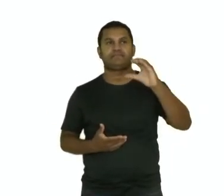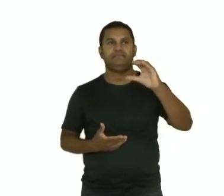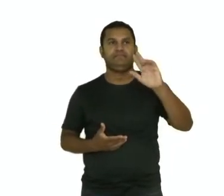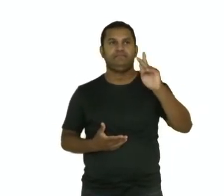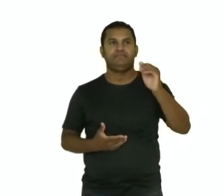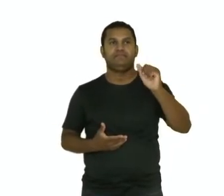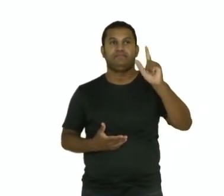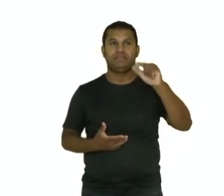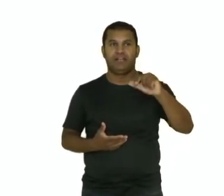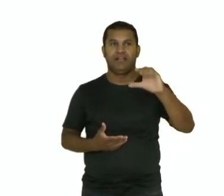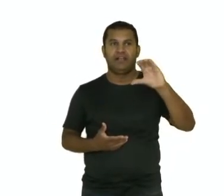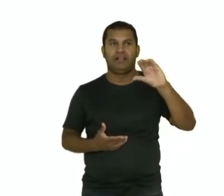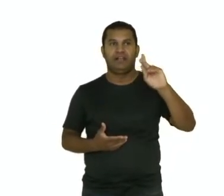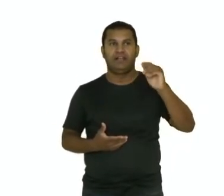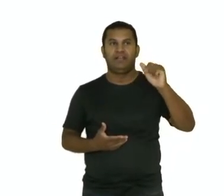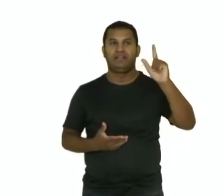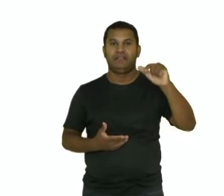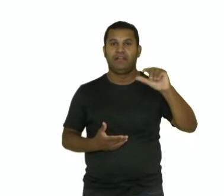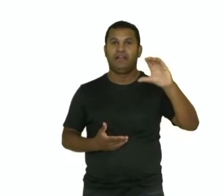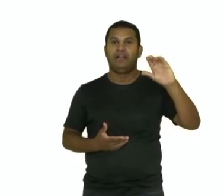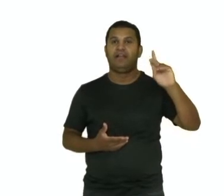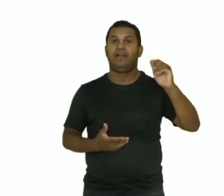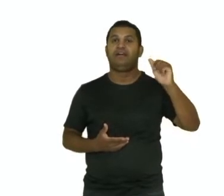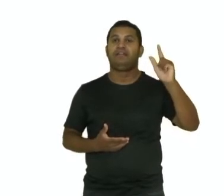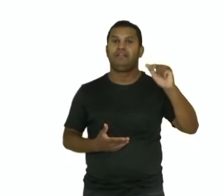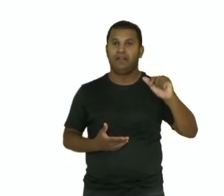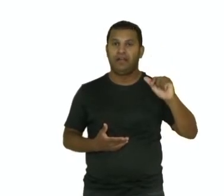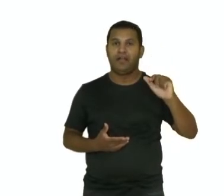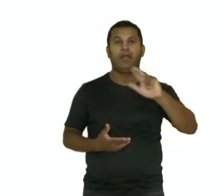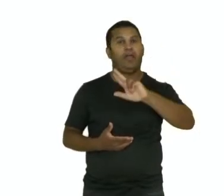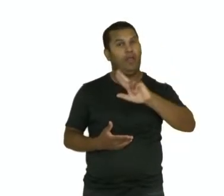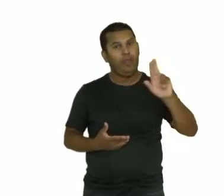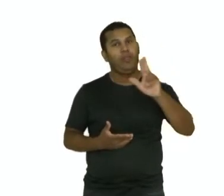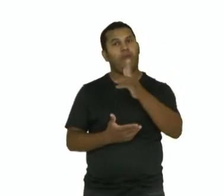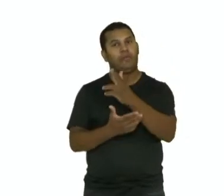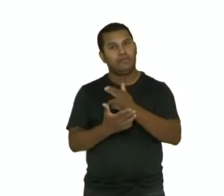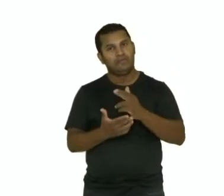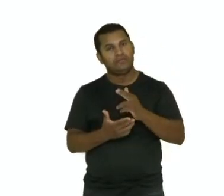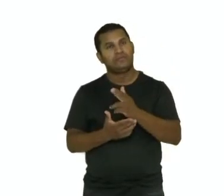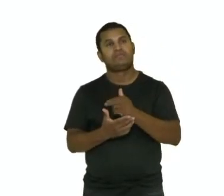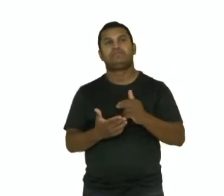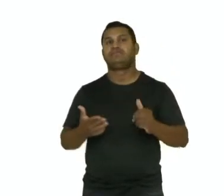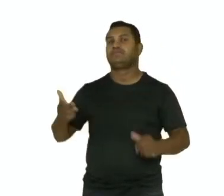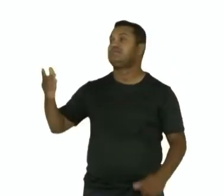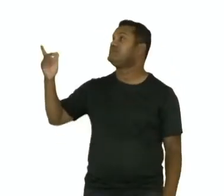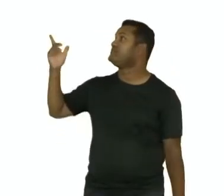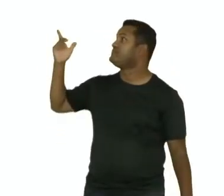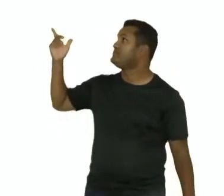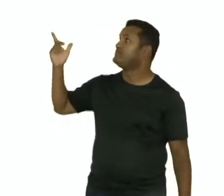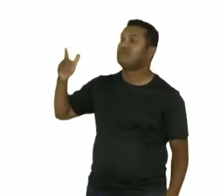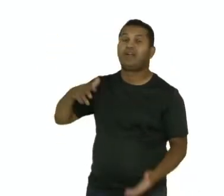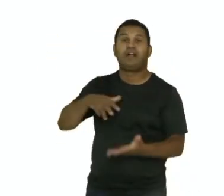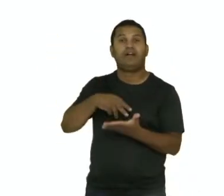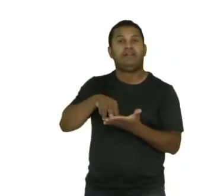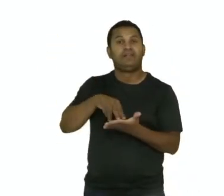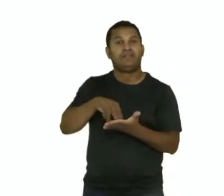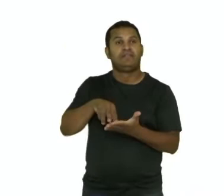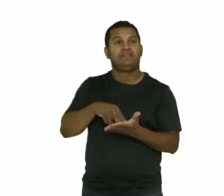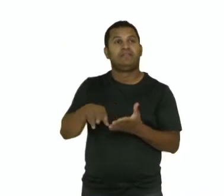ritmo originalmente cubano, e ele vem da mistura de dois ritmos. Então ele combina o mambo com a